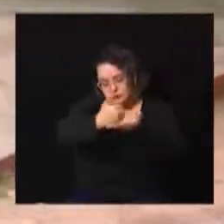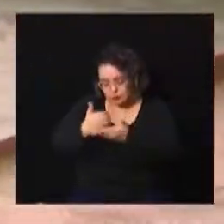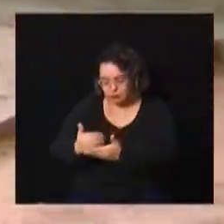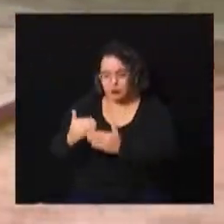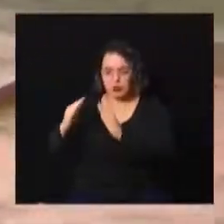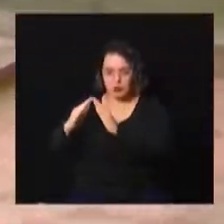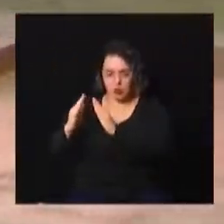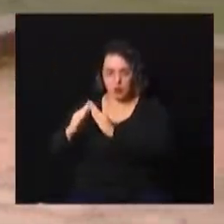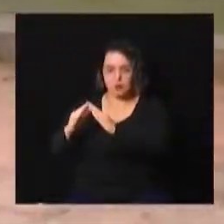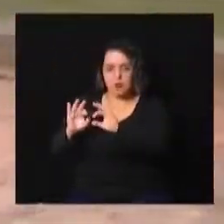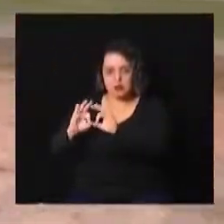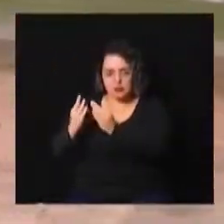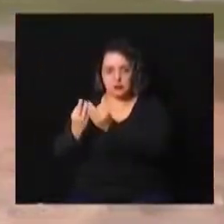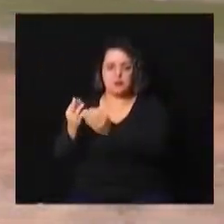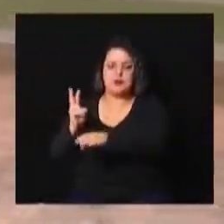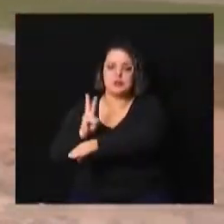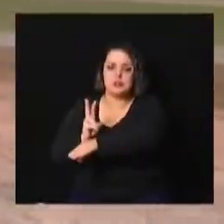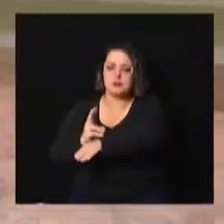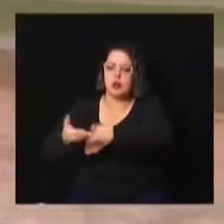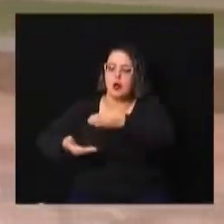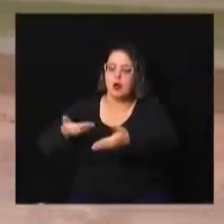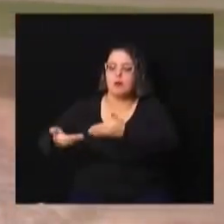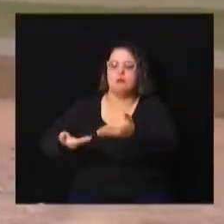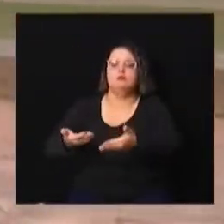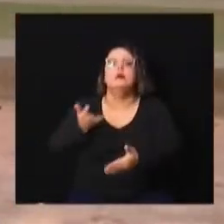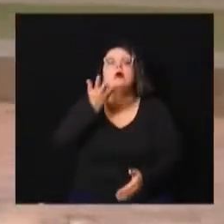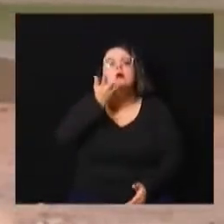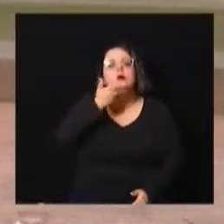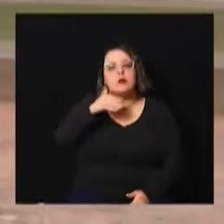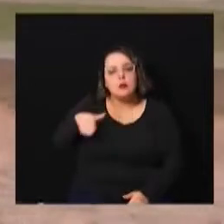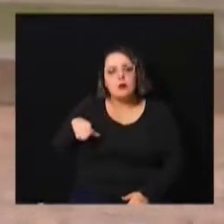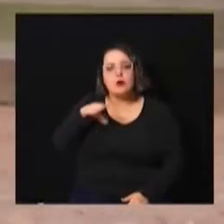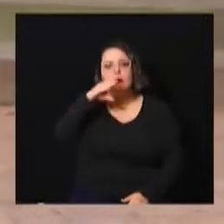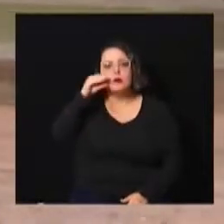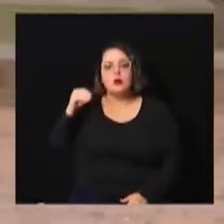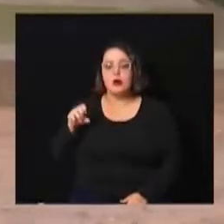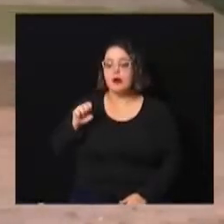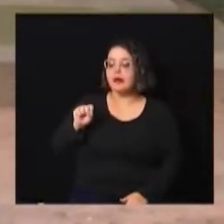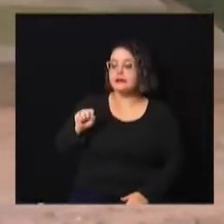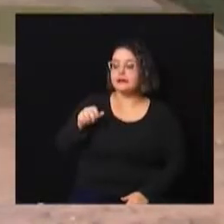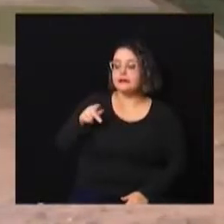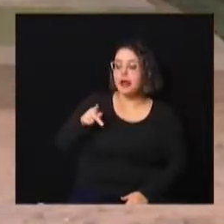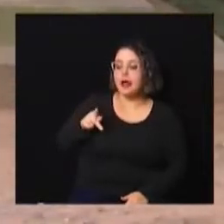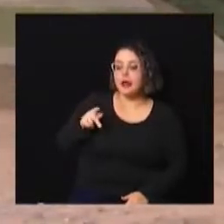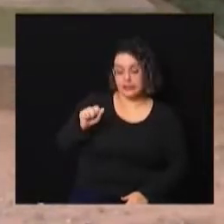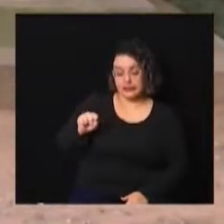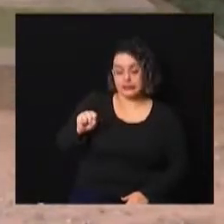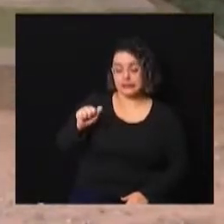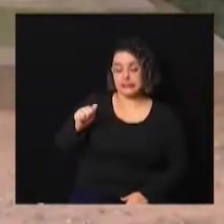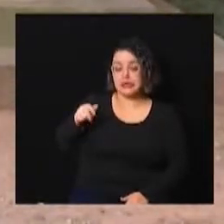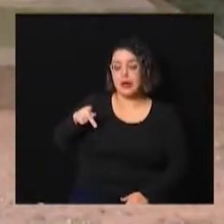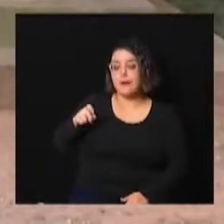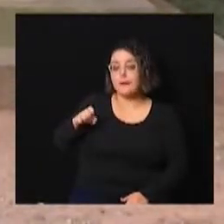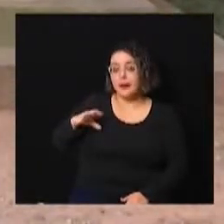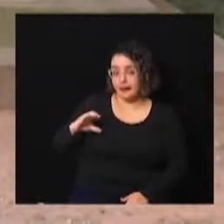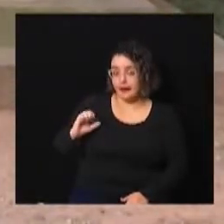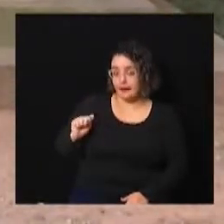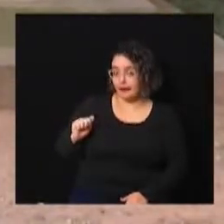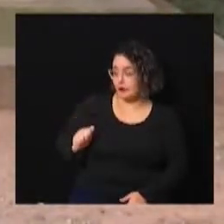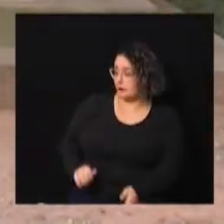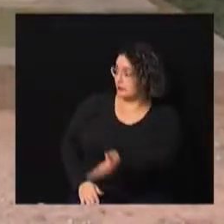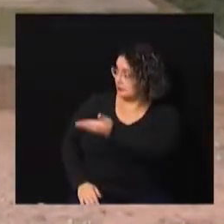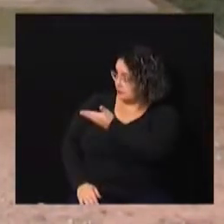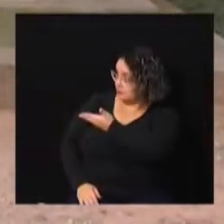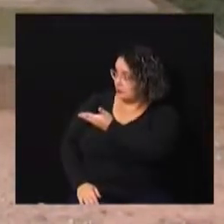Acolhimento e Proteção Especial à Criança e ao Adolescente, o SAPECA, é um dos órgãos em Campinas que faz a